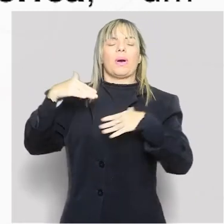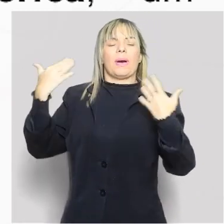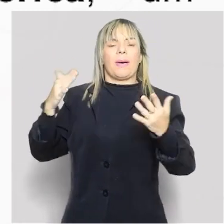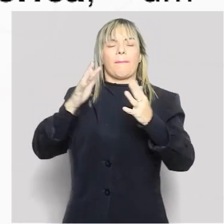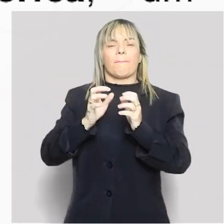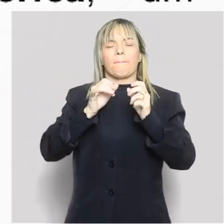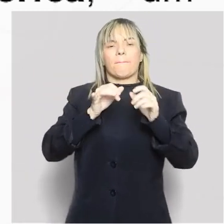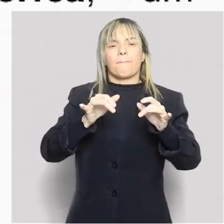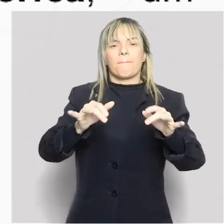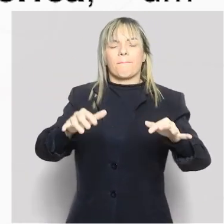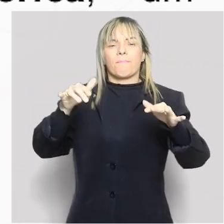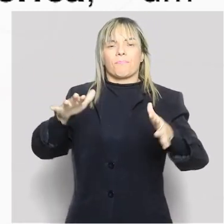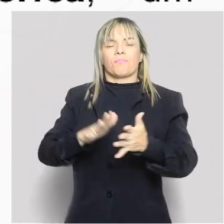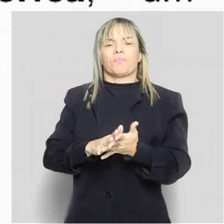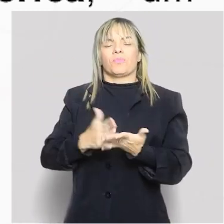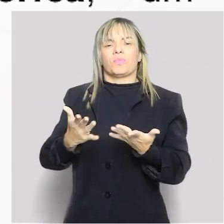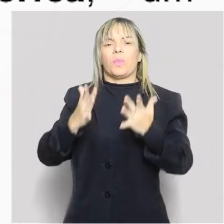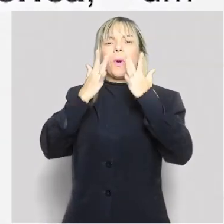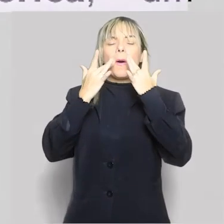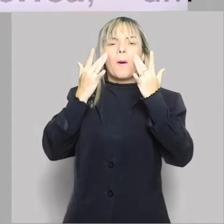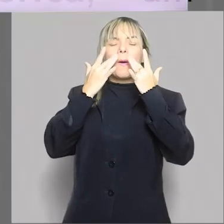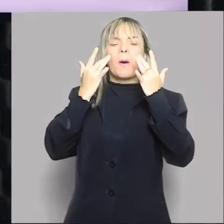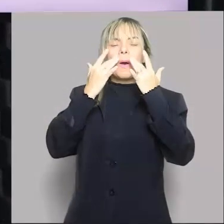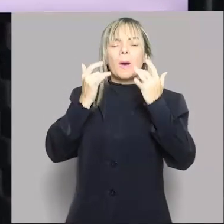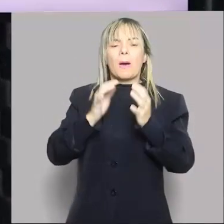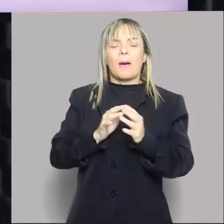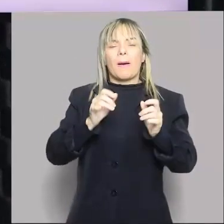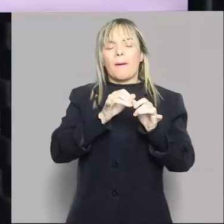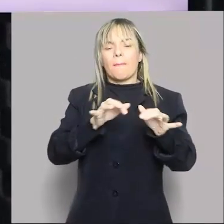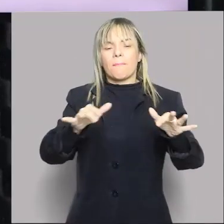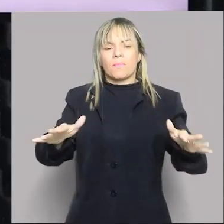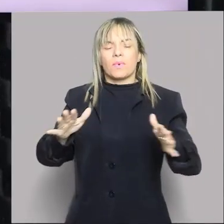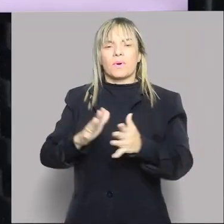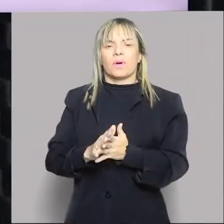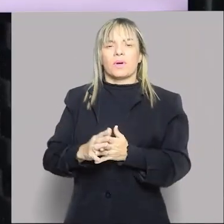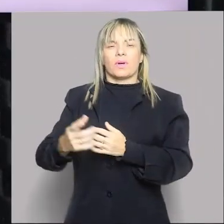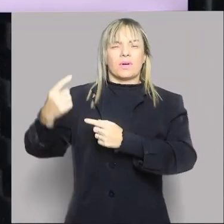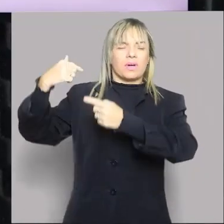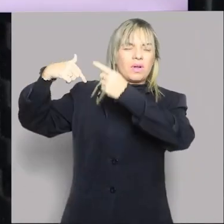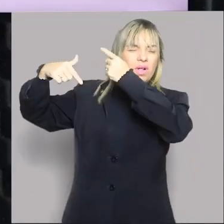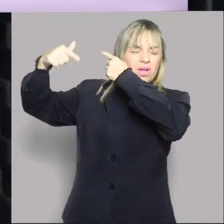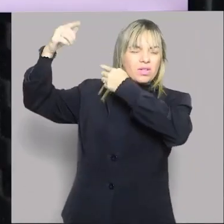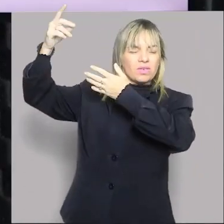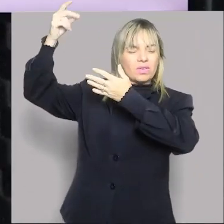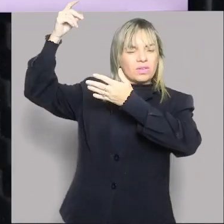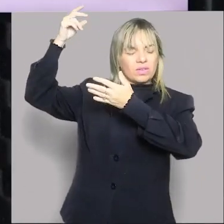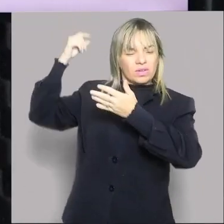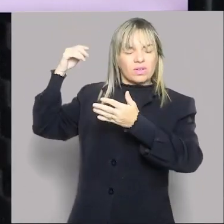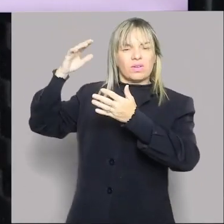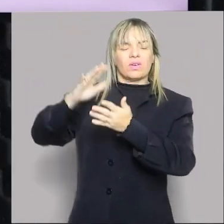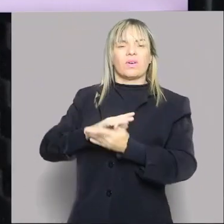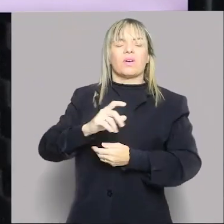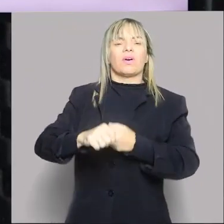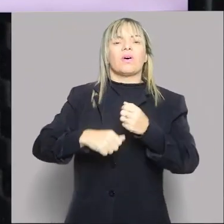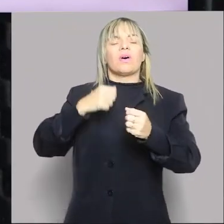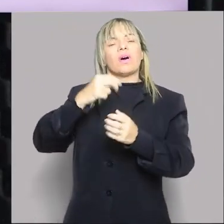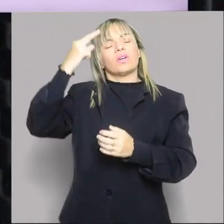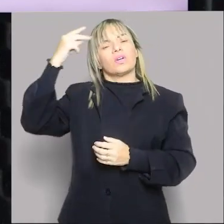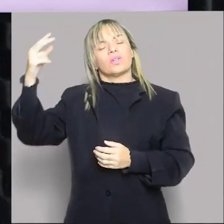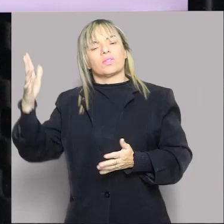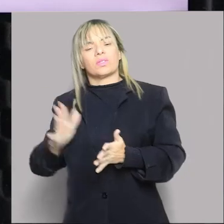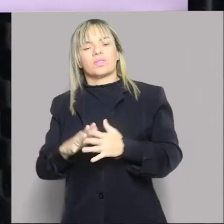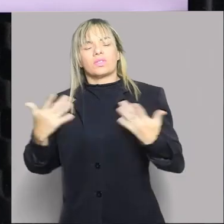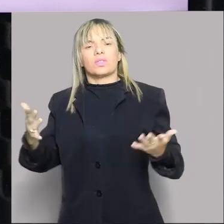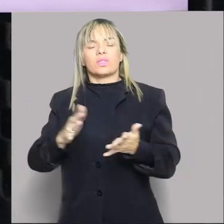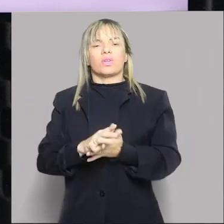manifestações artísticas, mesmo que o homem pré-histórico não tenha noção de que ele está fazendo arte,